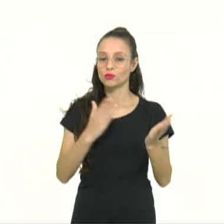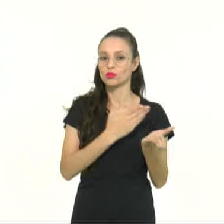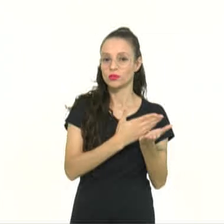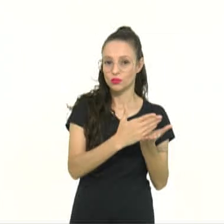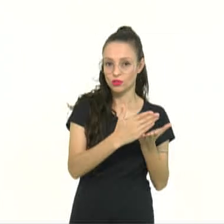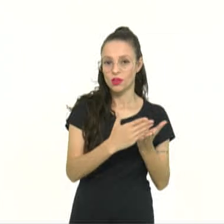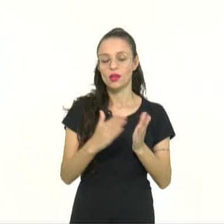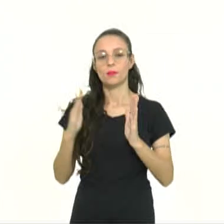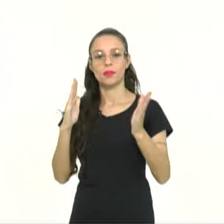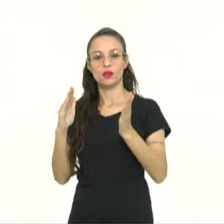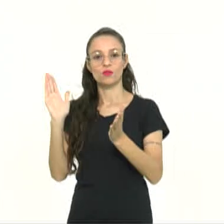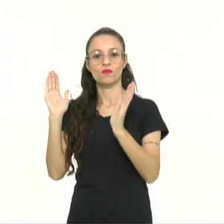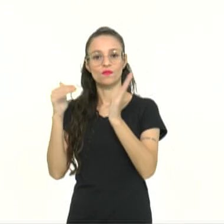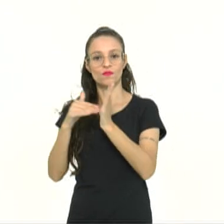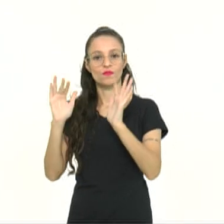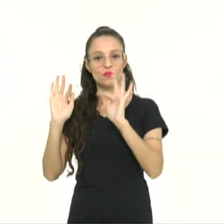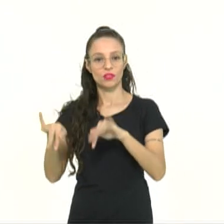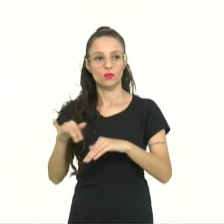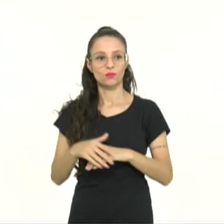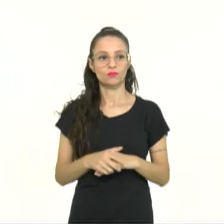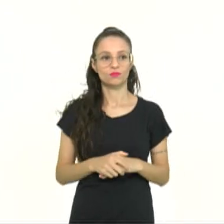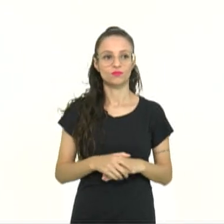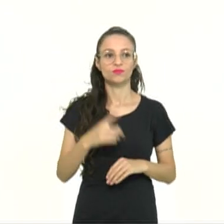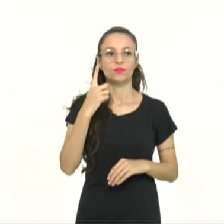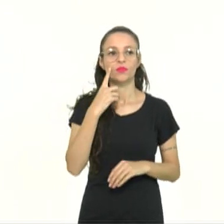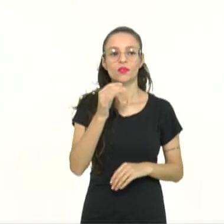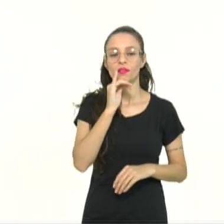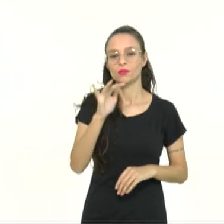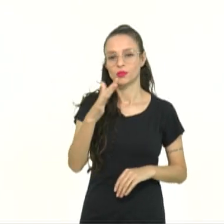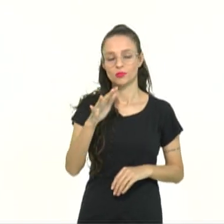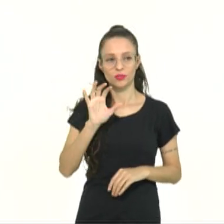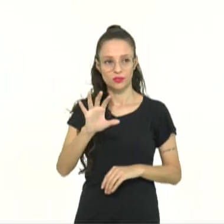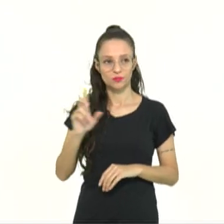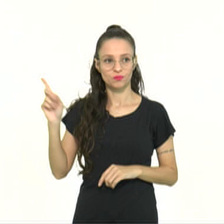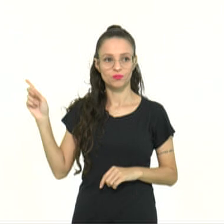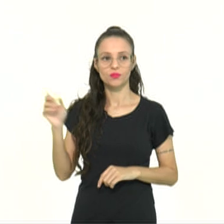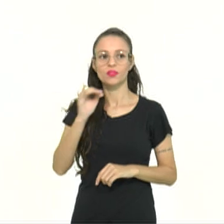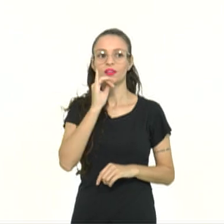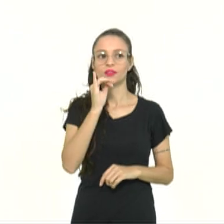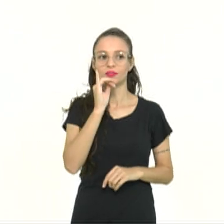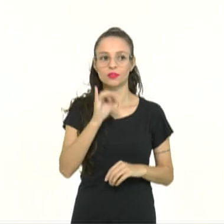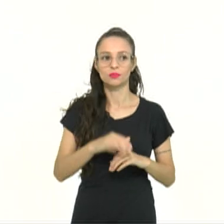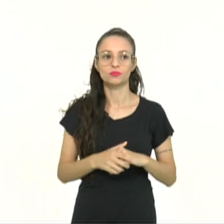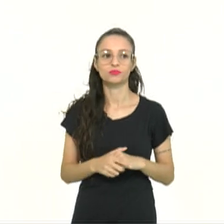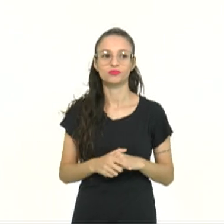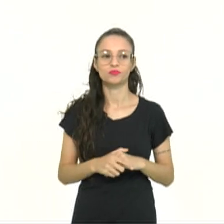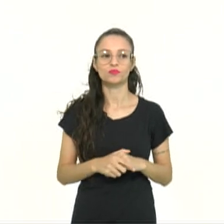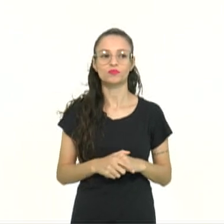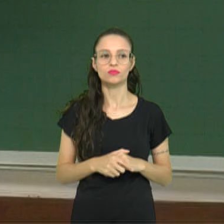inicial e o período final do ciclo. Então, vamos ver mais ou menos assim. Vamos supor como um exemplo, né?